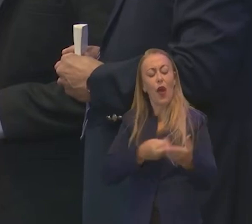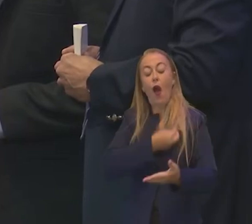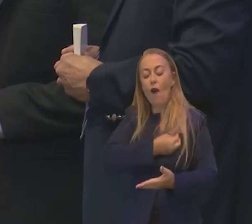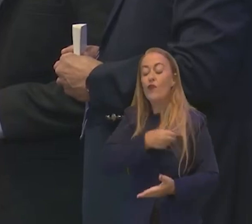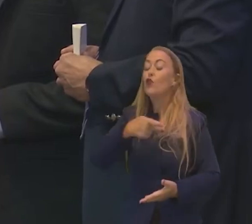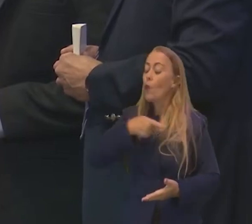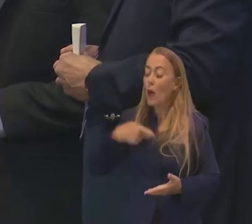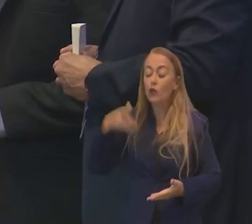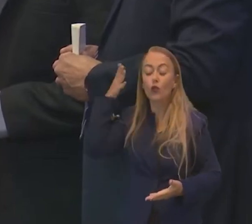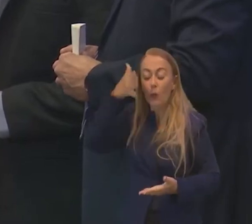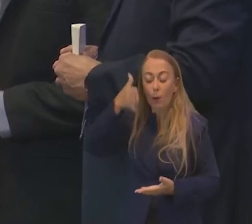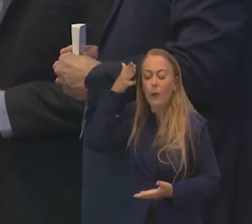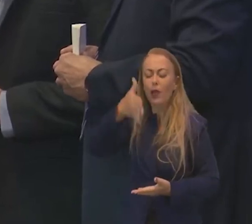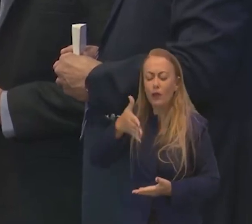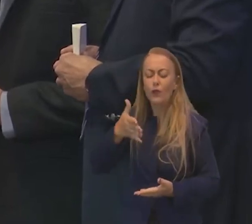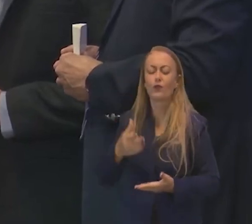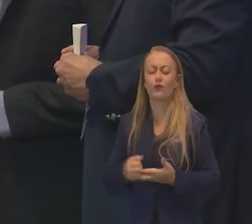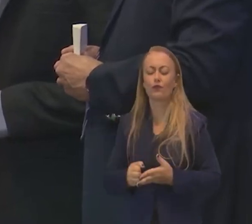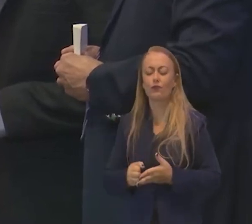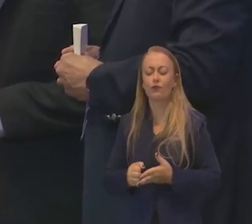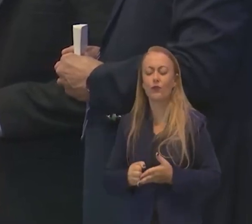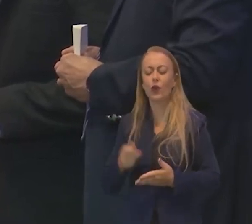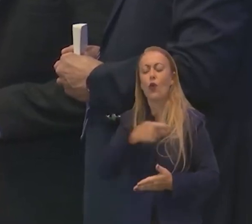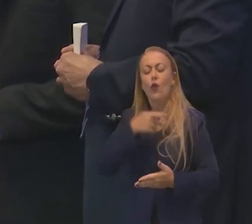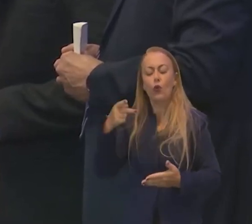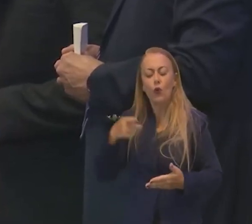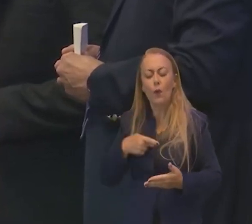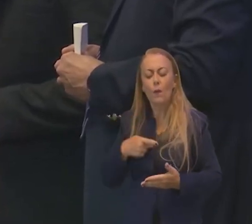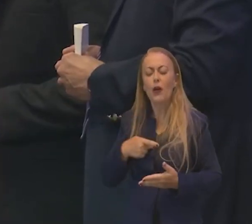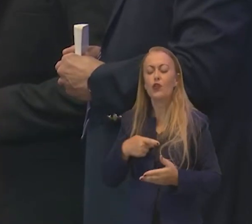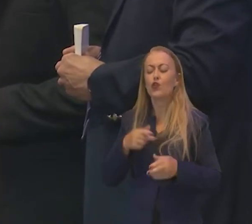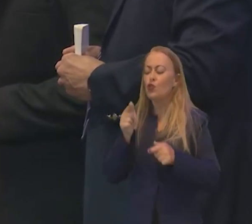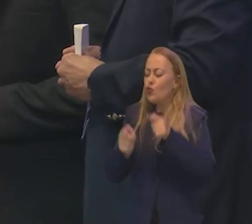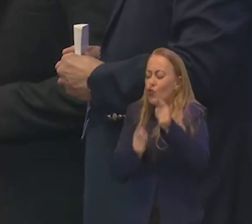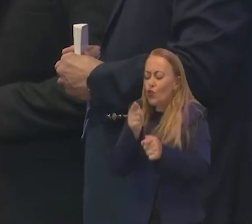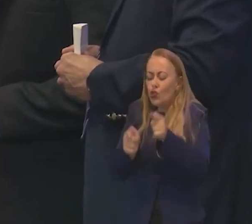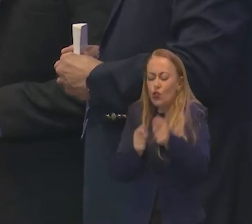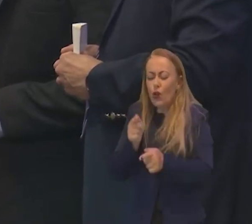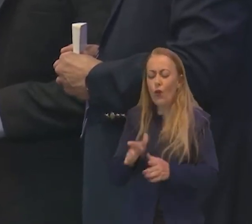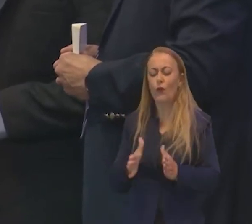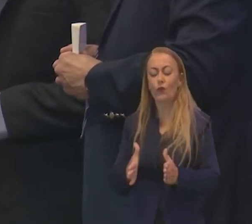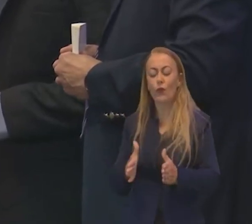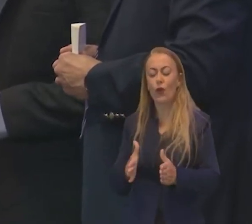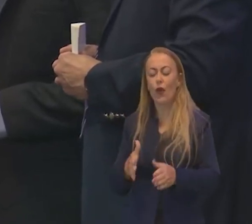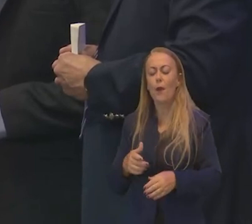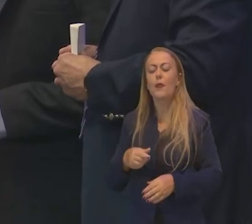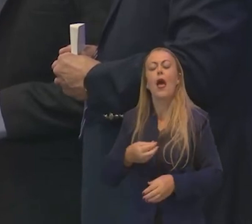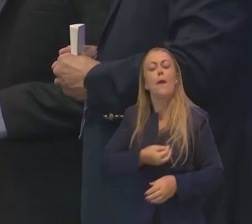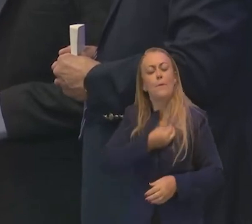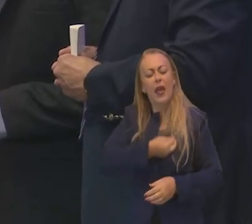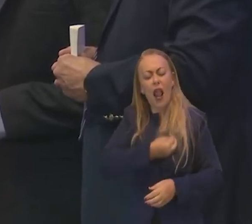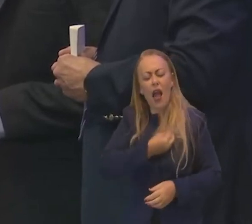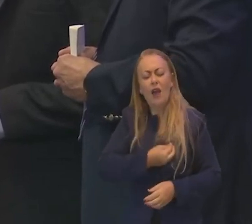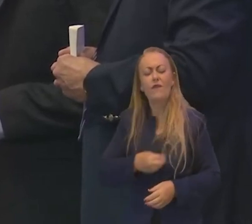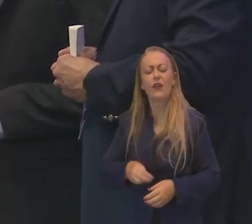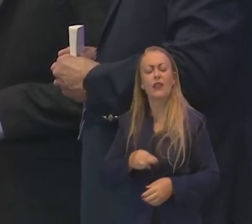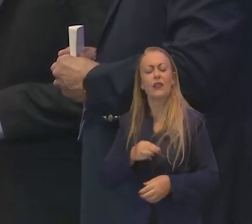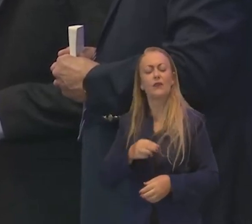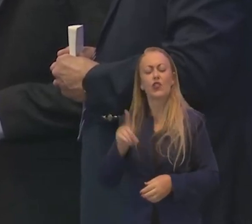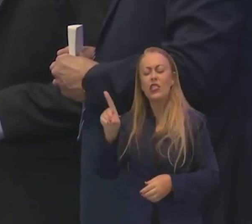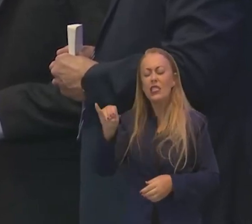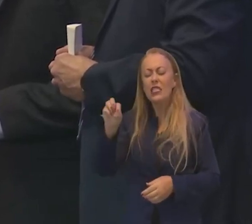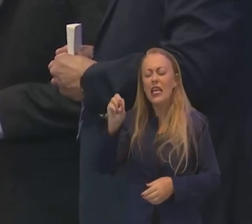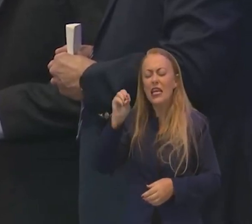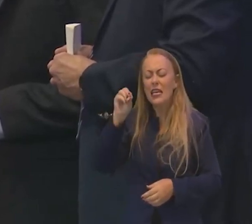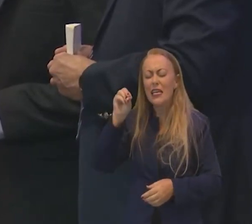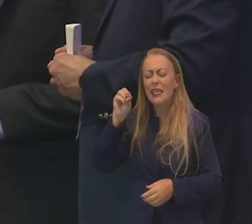seu ministério, sobre a vida do Fábio no seu ministério, sobre a vida do Daniel agora no seu ministério, que estará se preparando através